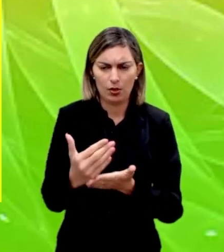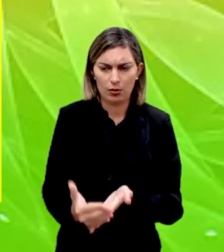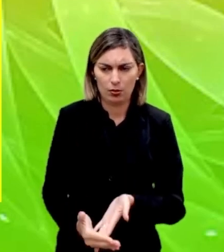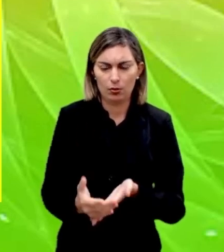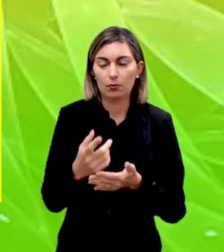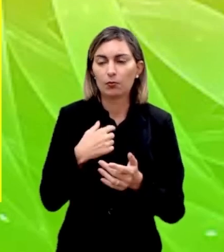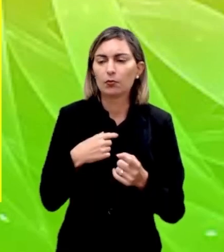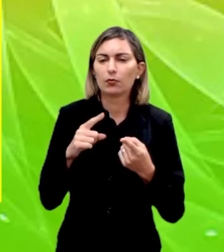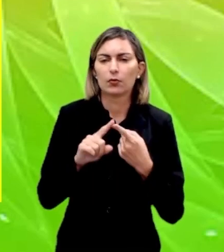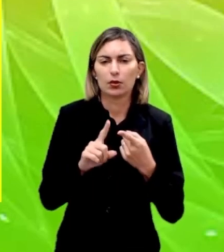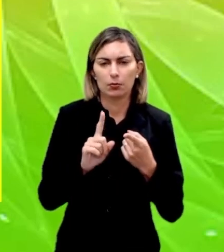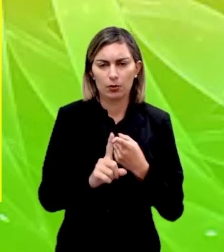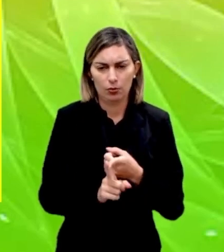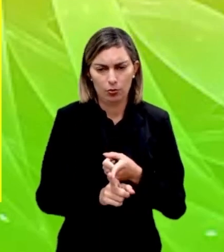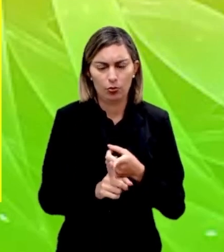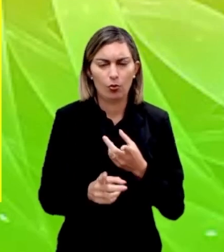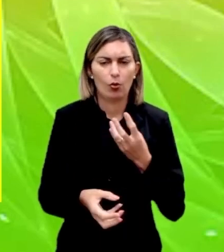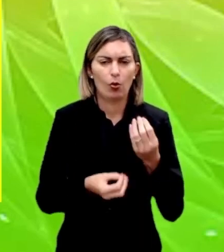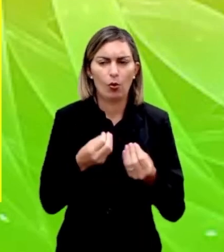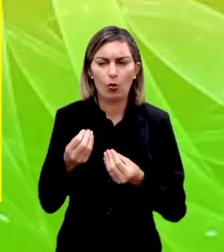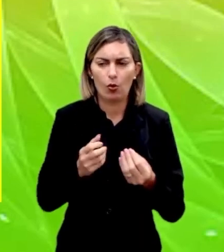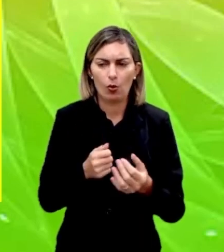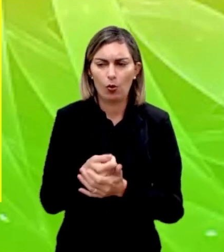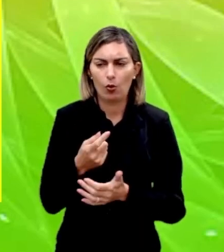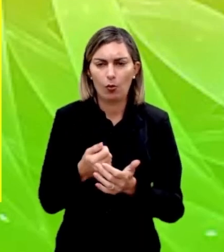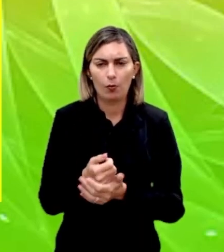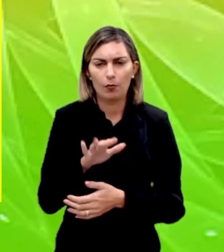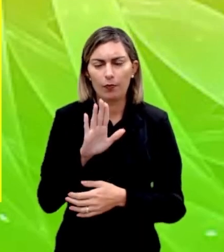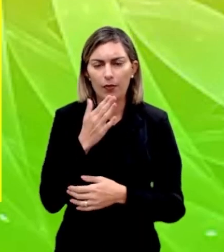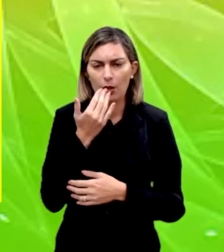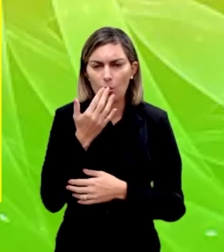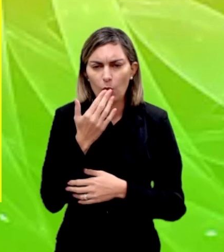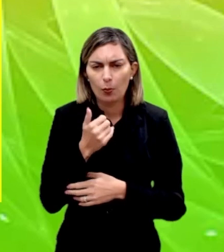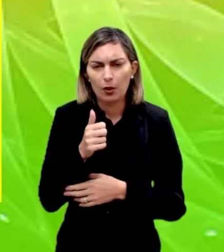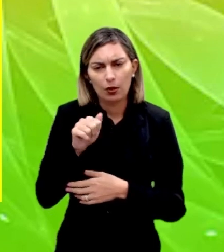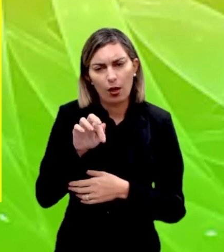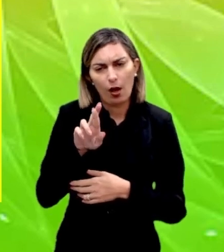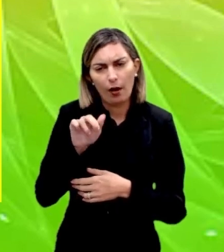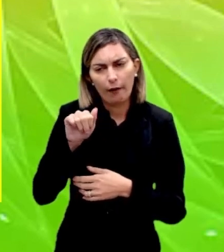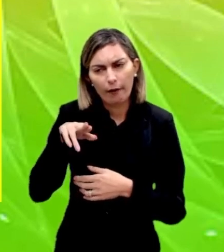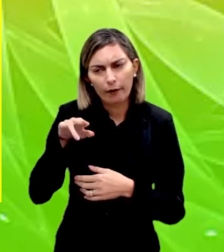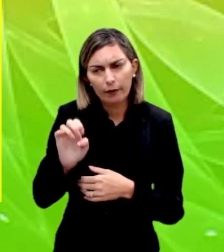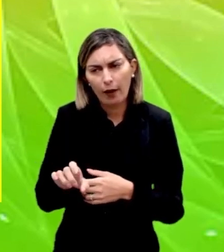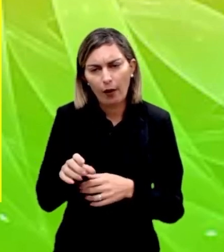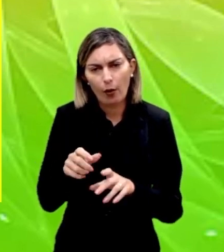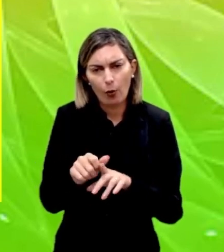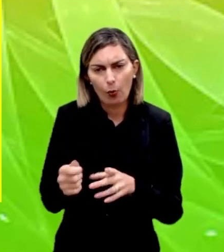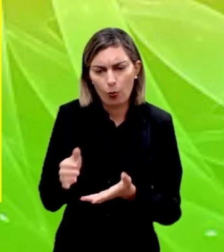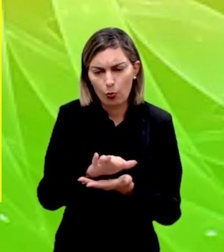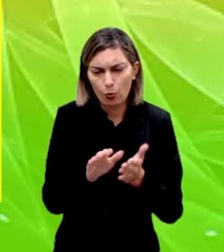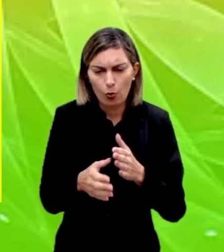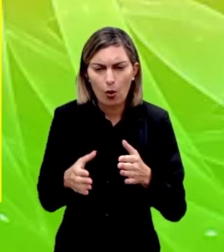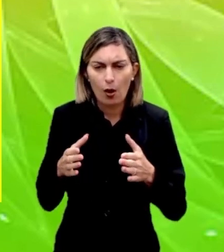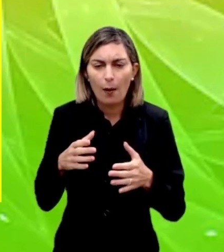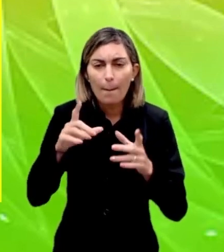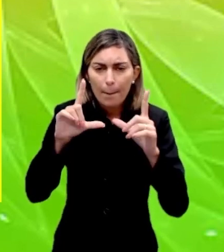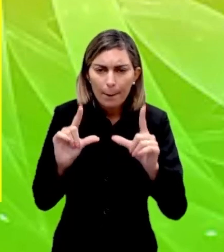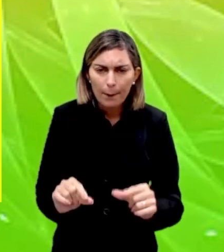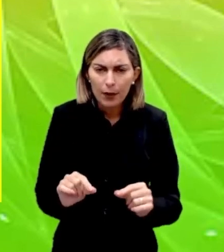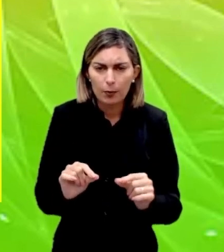Primeiro, compre mais alimentos a granel e menos produtos embalados em